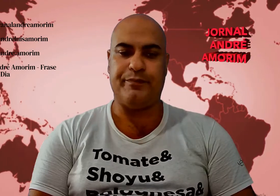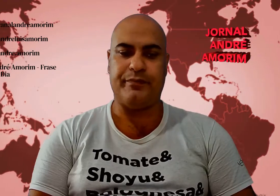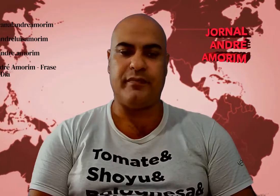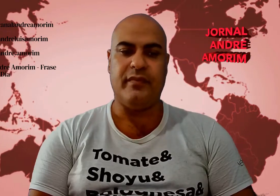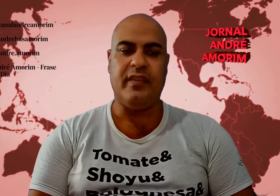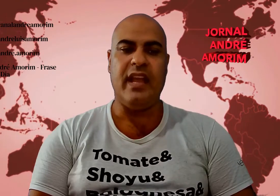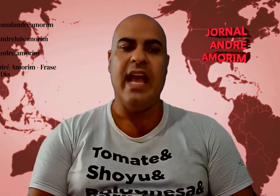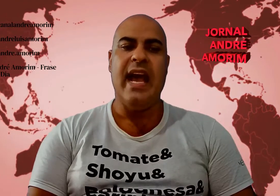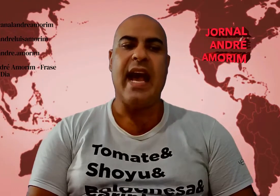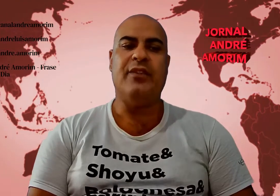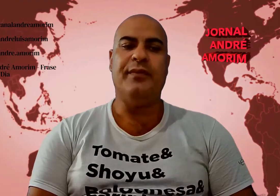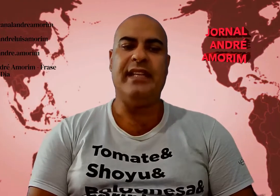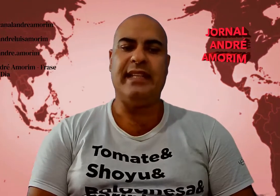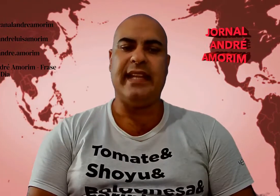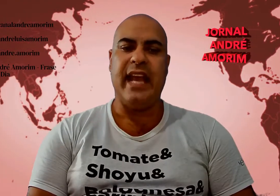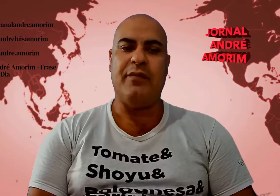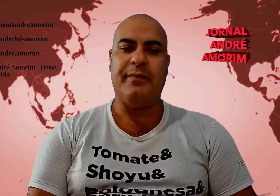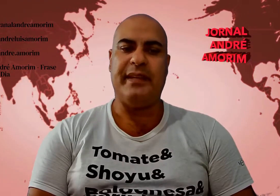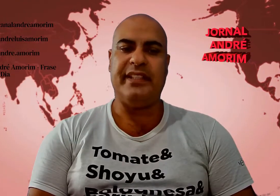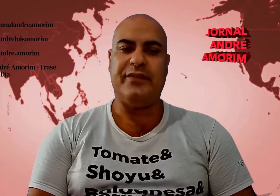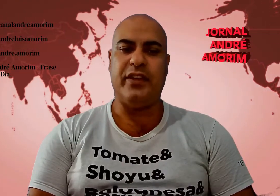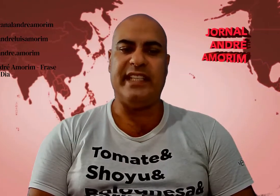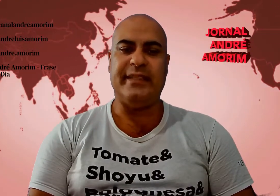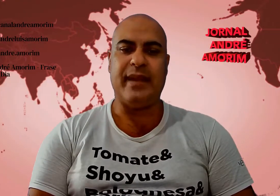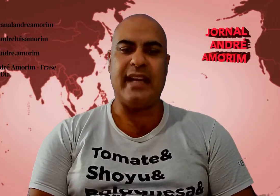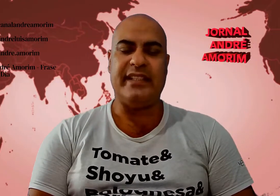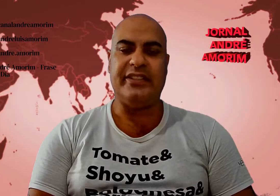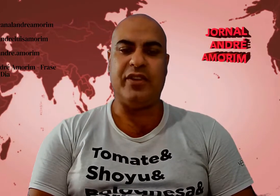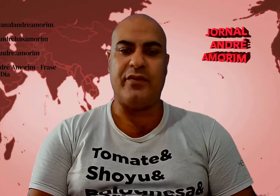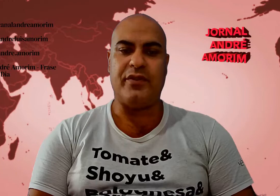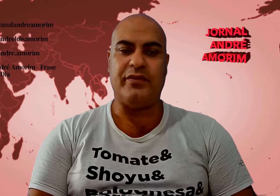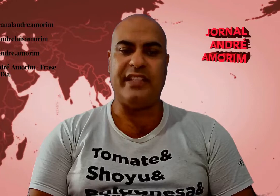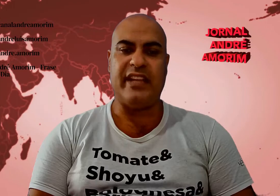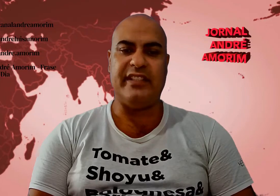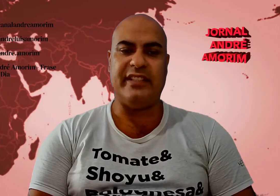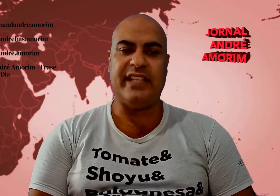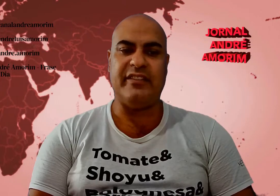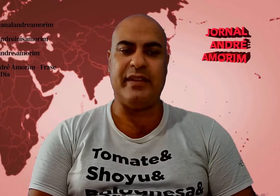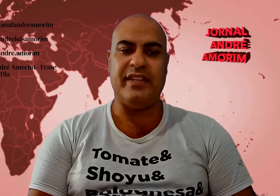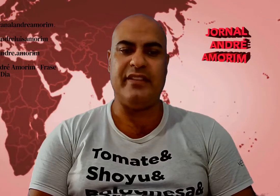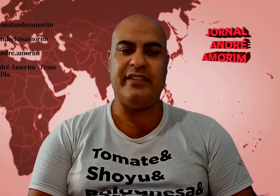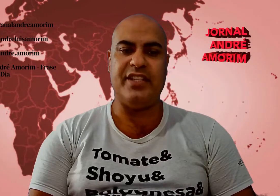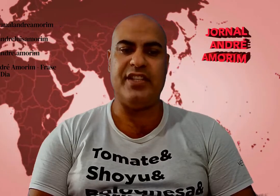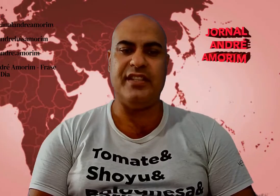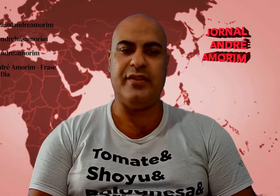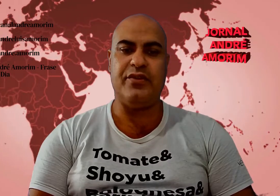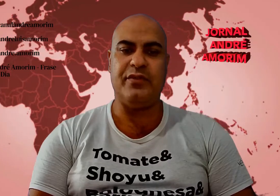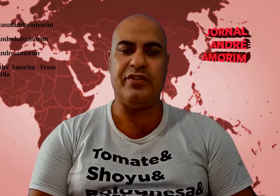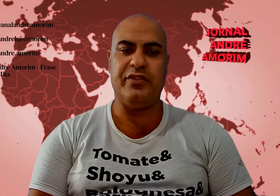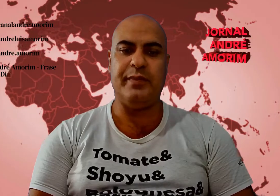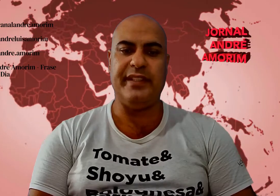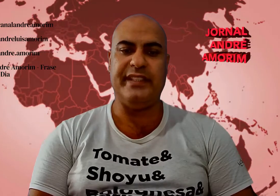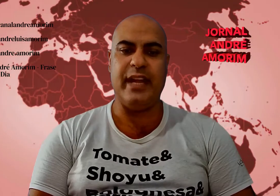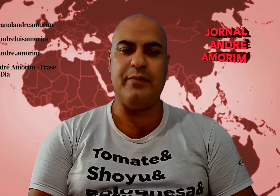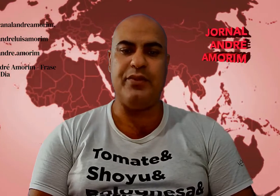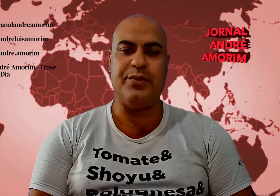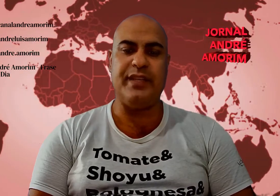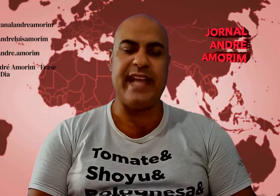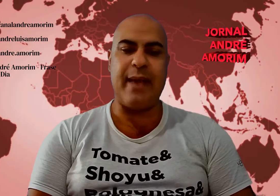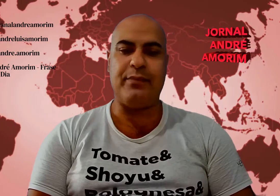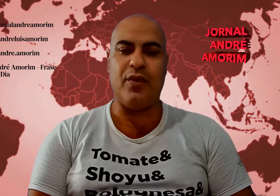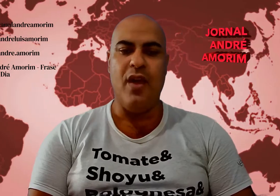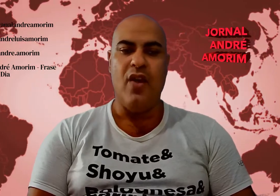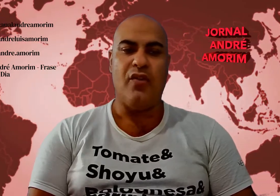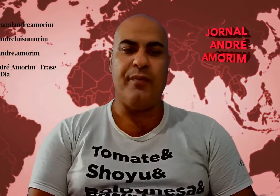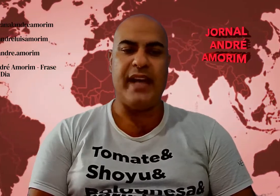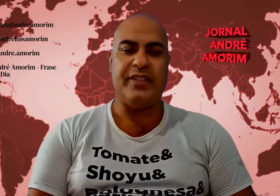oficiais. A Dominion é uma empresa que fornece máquinas e software usados em estados americanos adquiridos em 2018 pela Staples